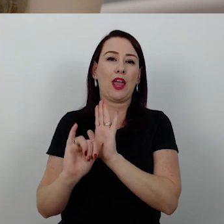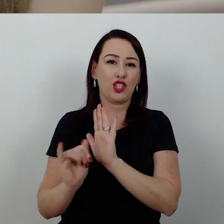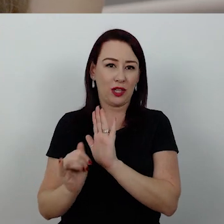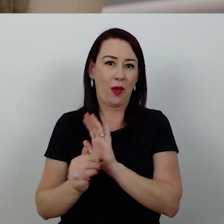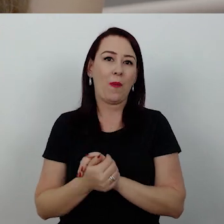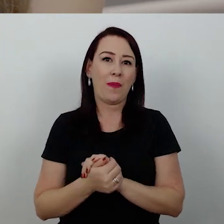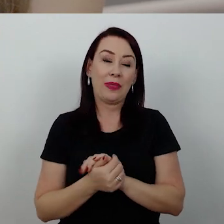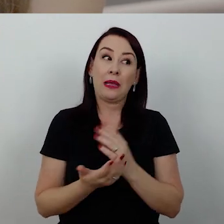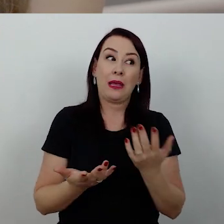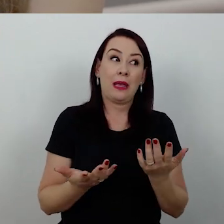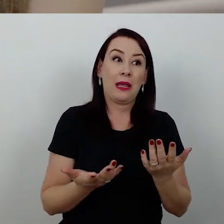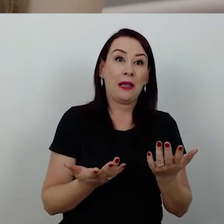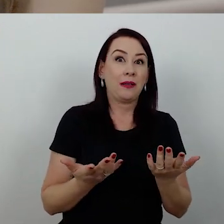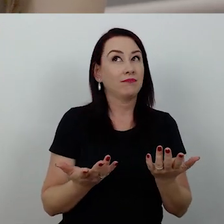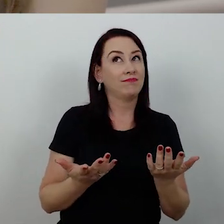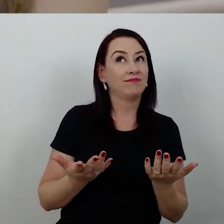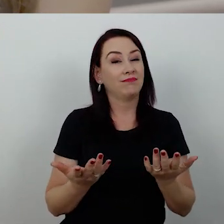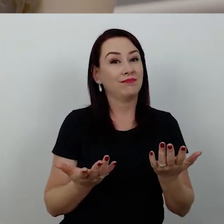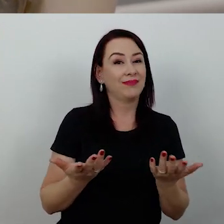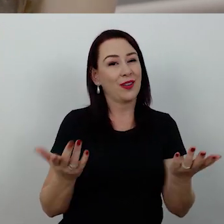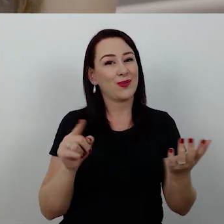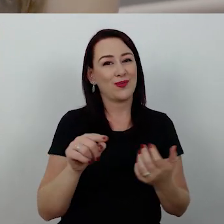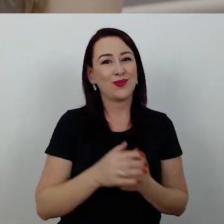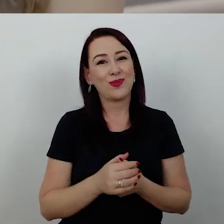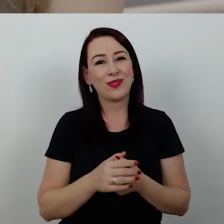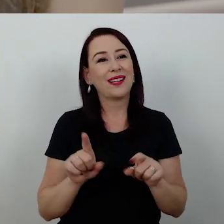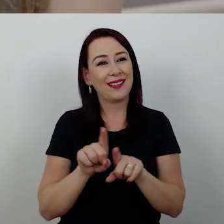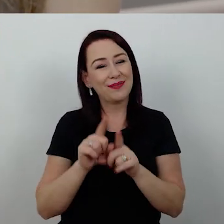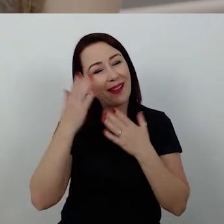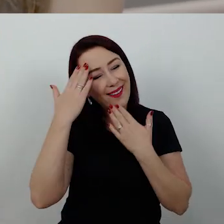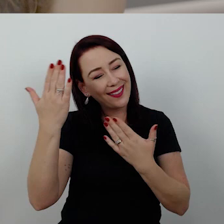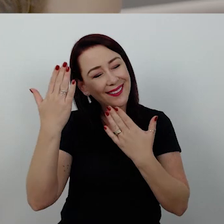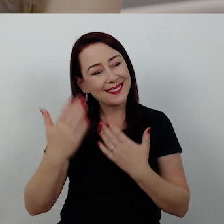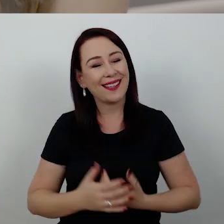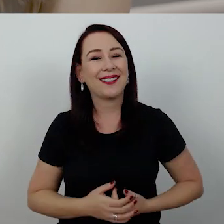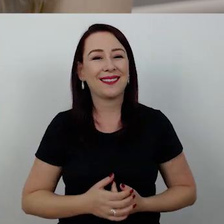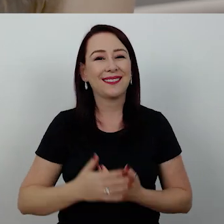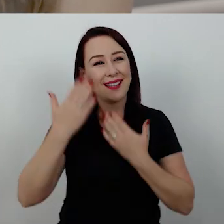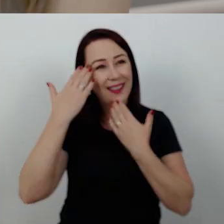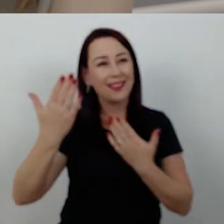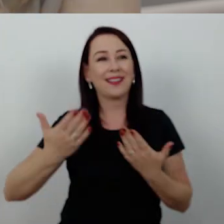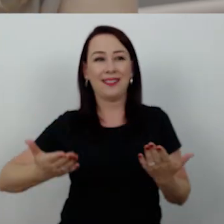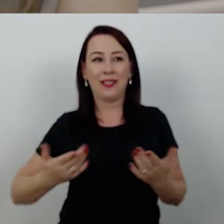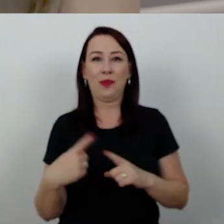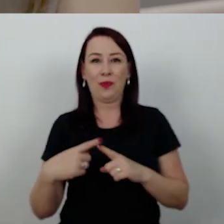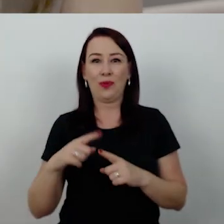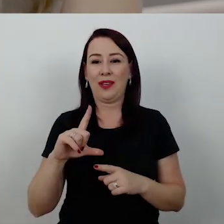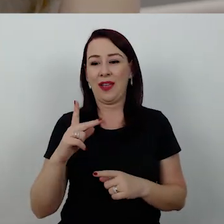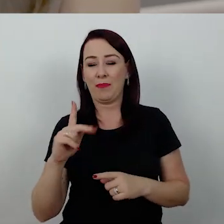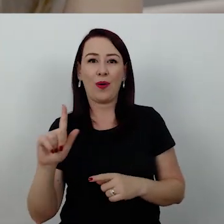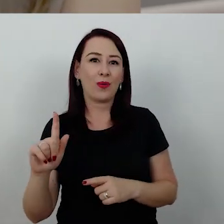editais. Então, acho que mais ou menos isso que eu tenho para falar. E me agradecer também a esse recurso realmente